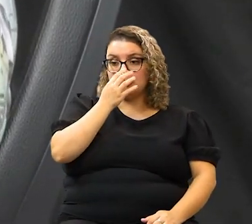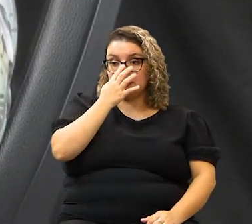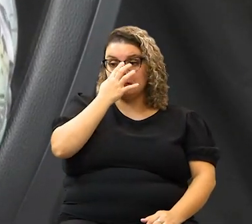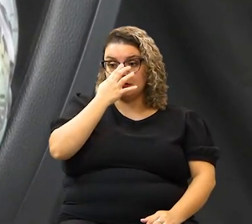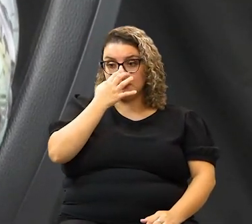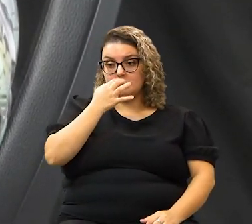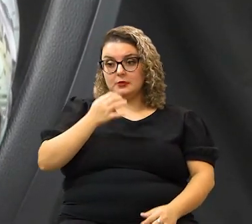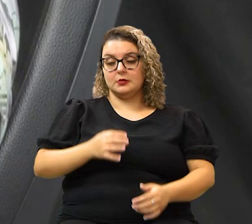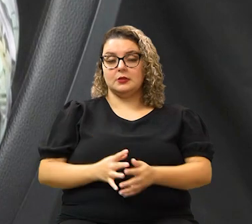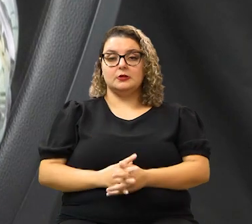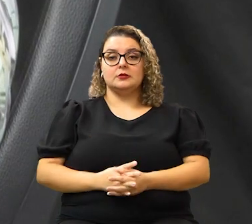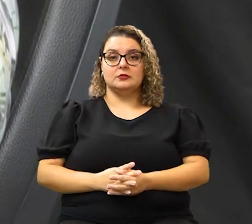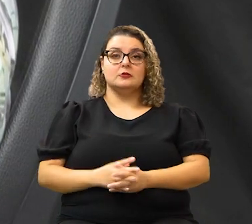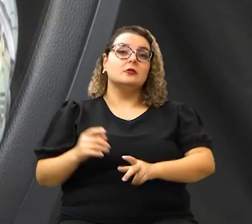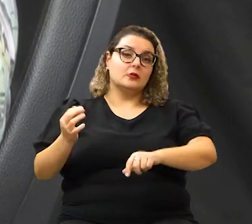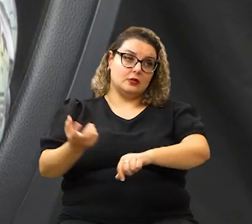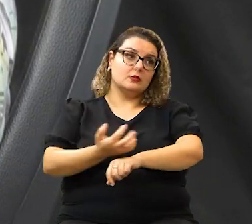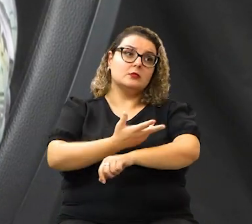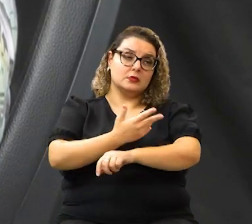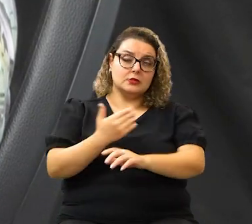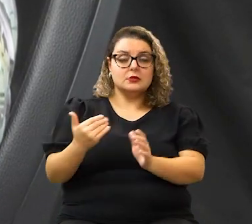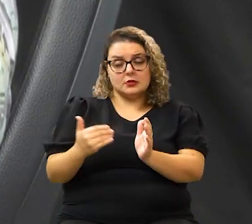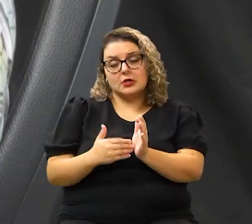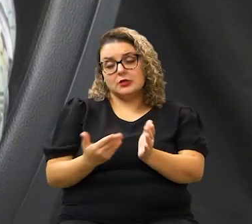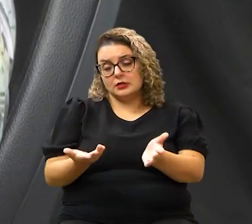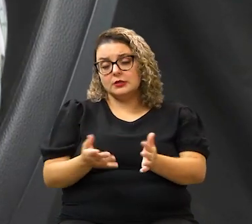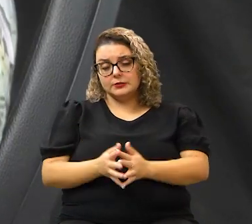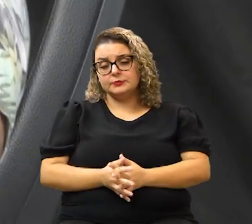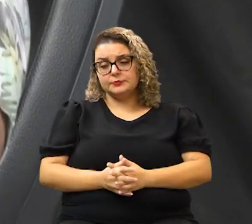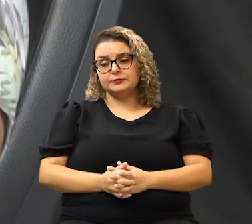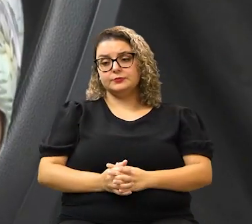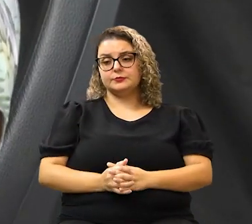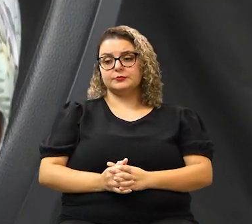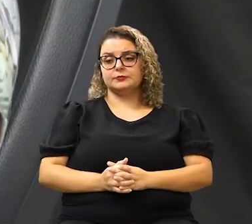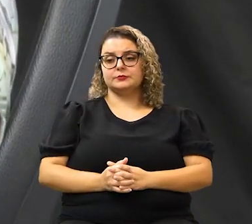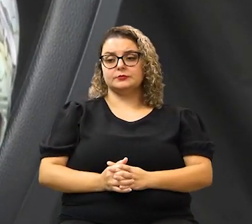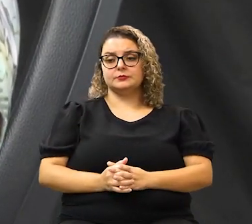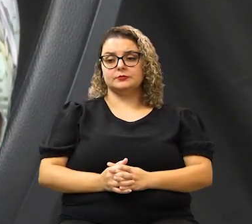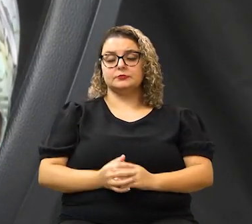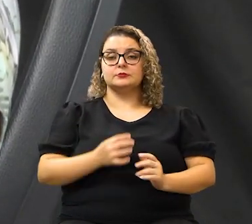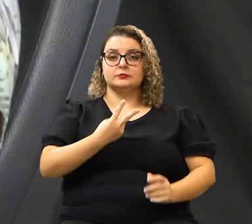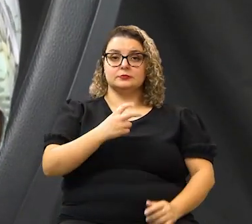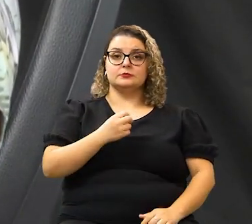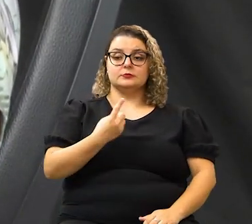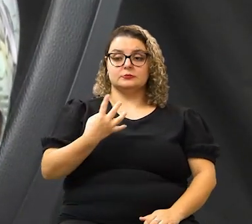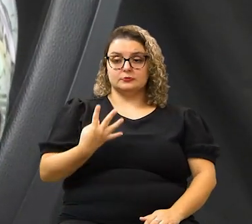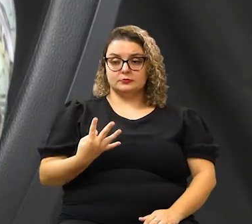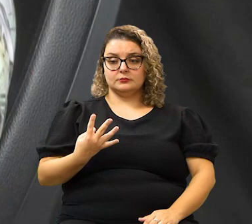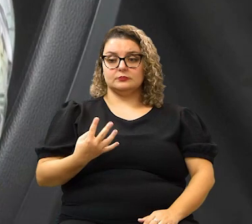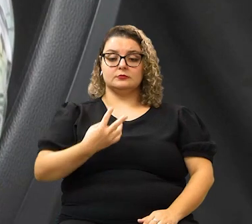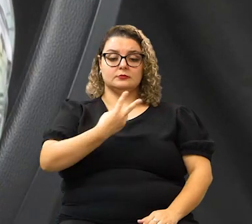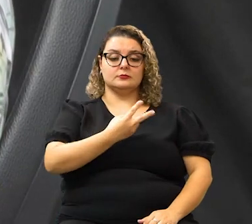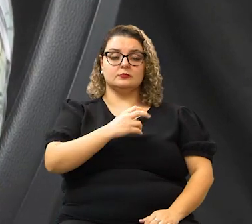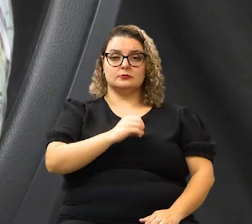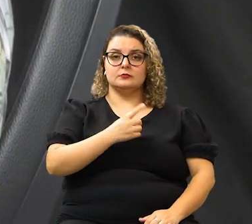emocionante até, né? Sim. E aí, 2014 e 2016 eu saio candidata. Isso,